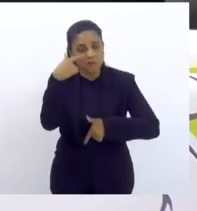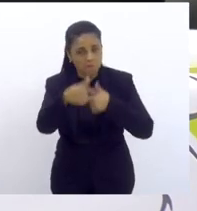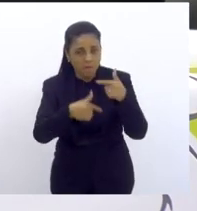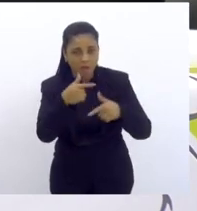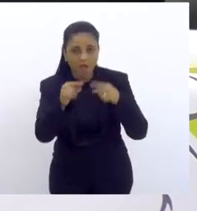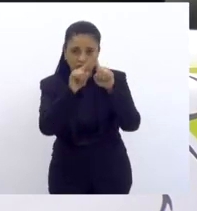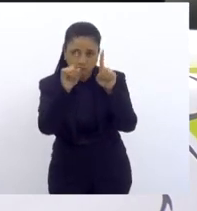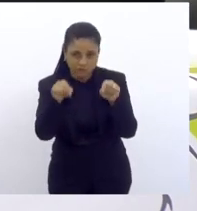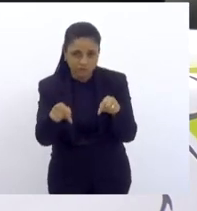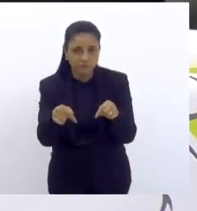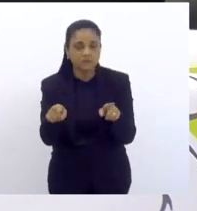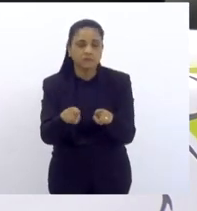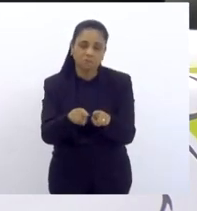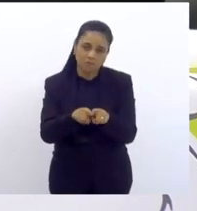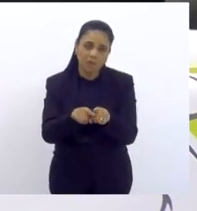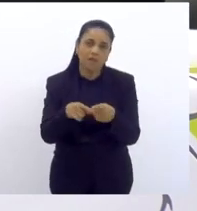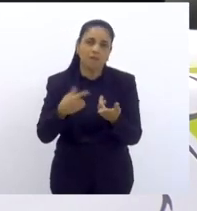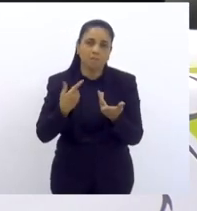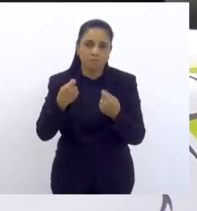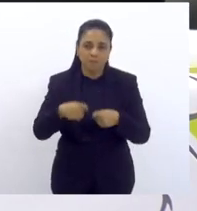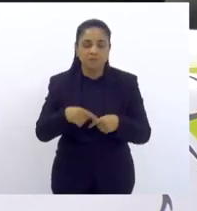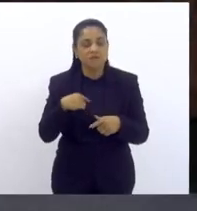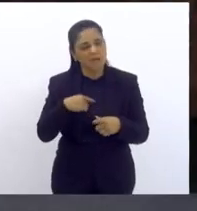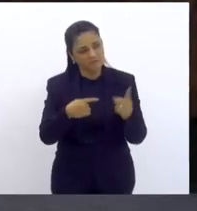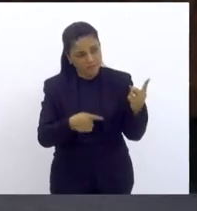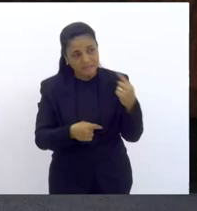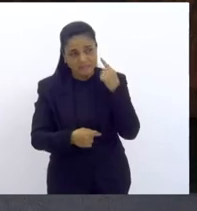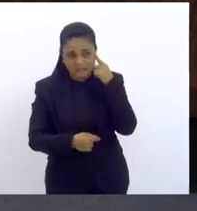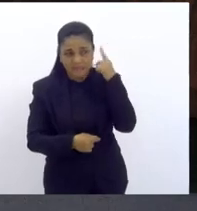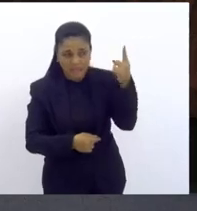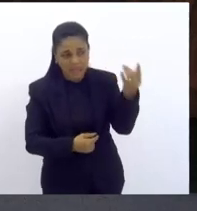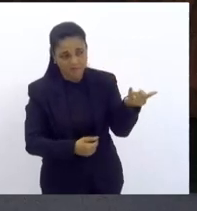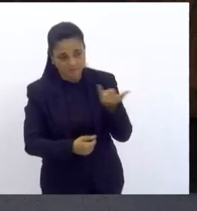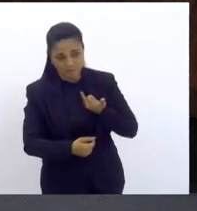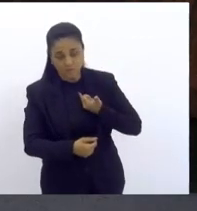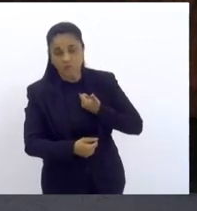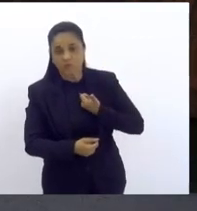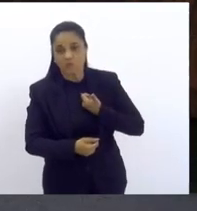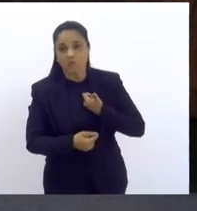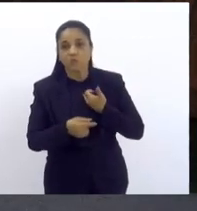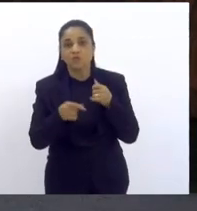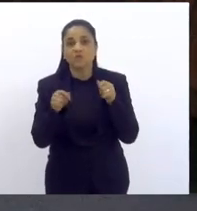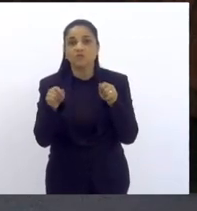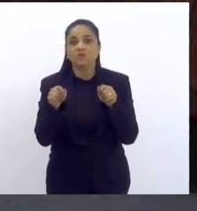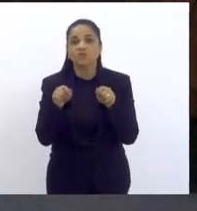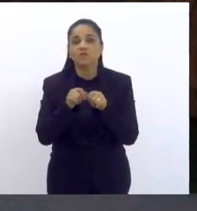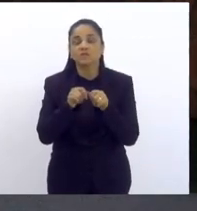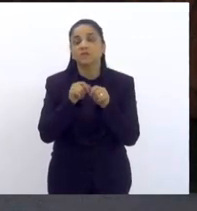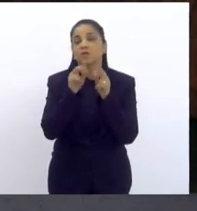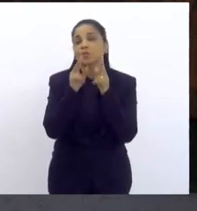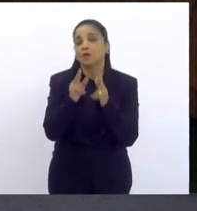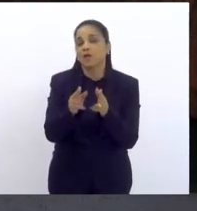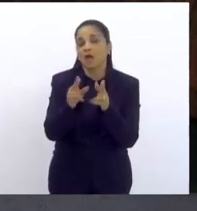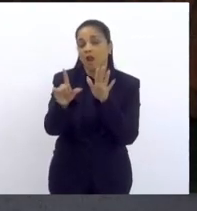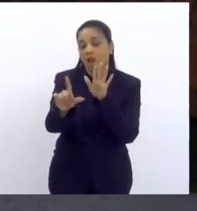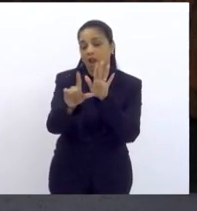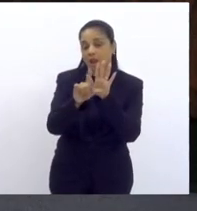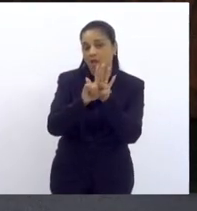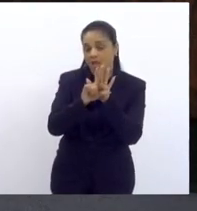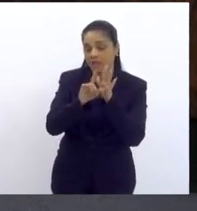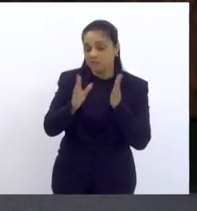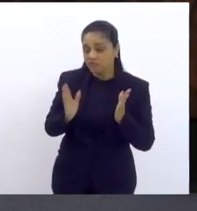uma Ainda bem que você deu essa ideia da gente fazer igualmente como tem além de